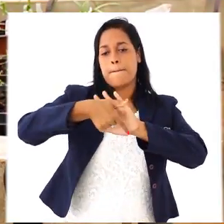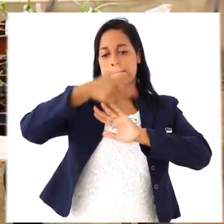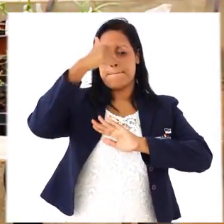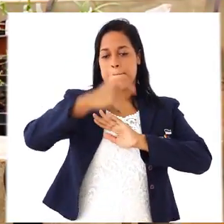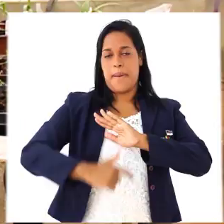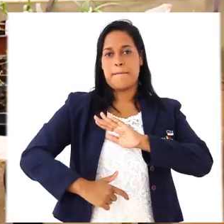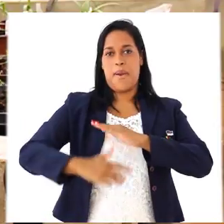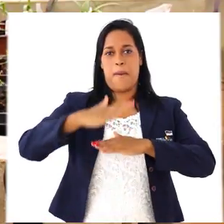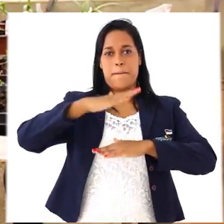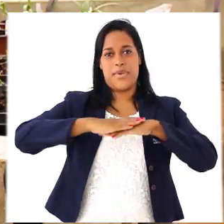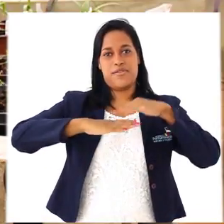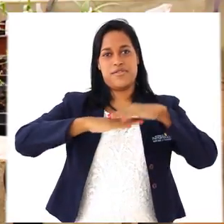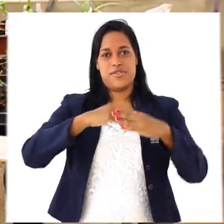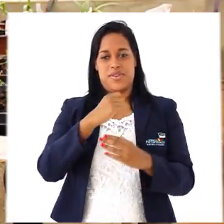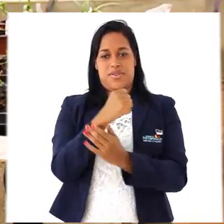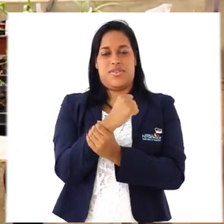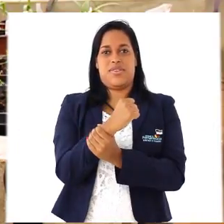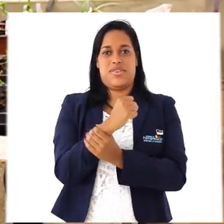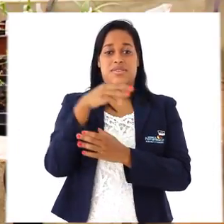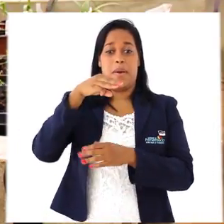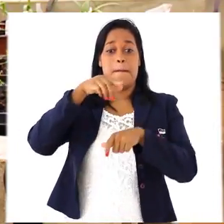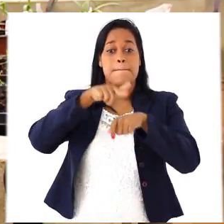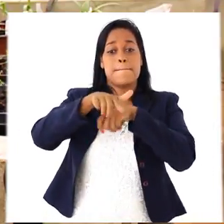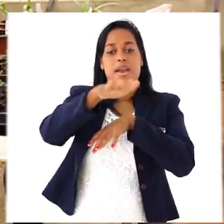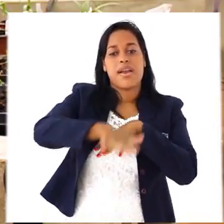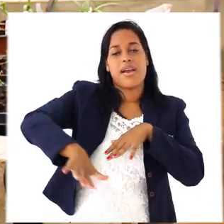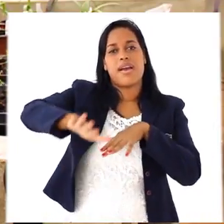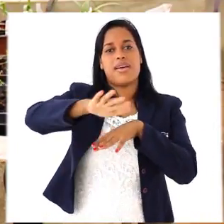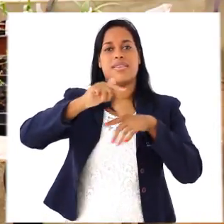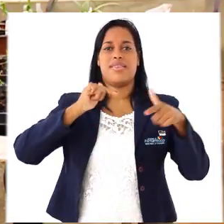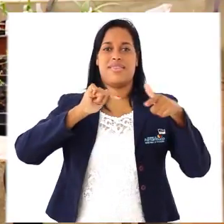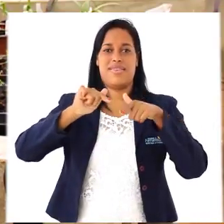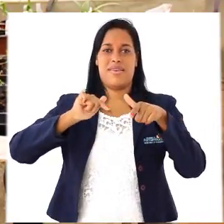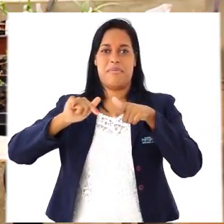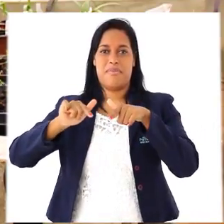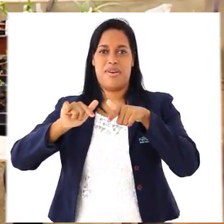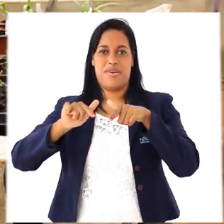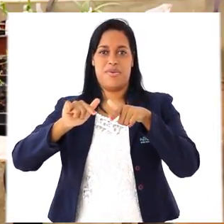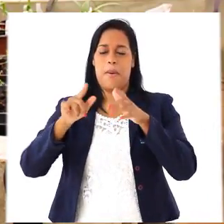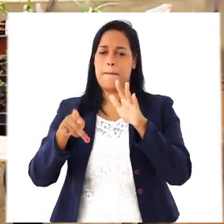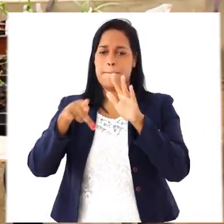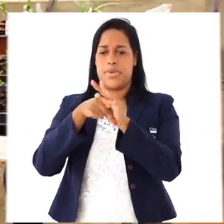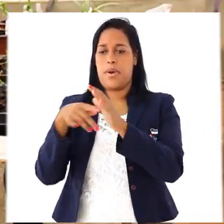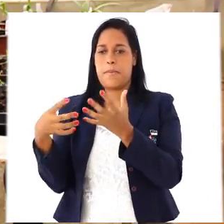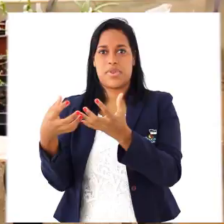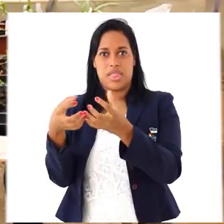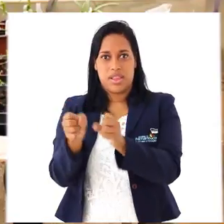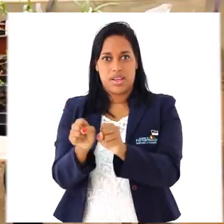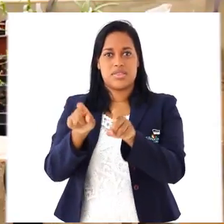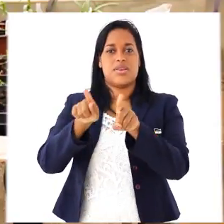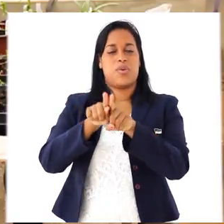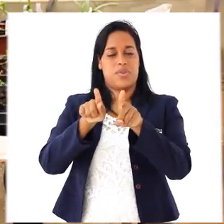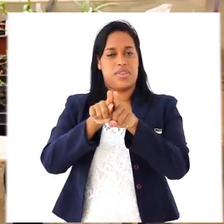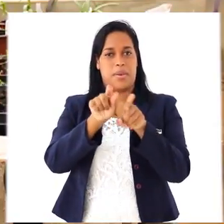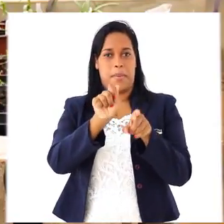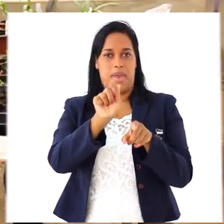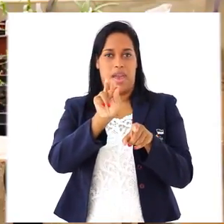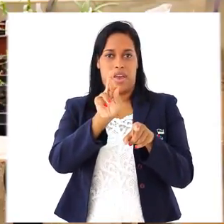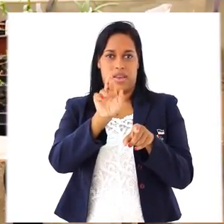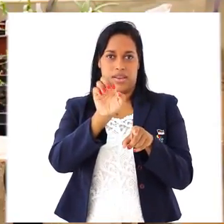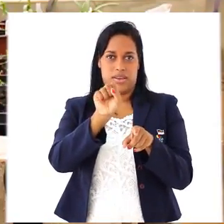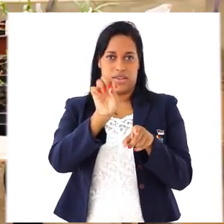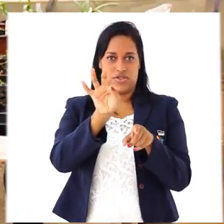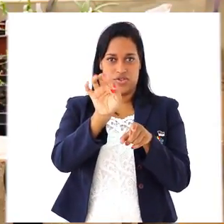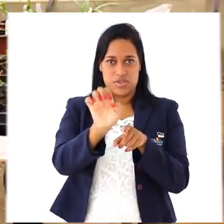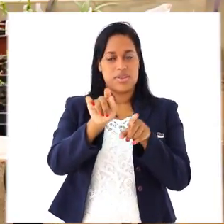técnico de segurança. Além que o mercado de trabalho, principalmente para a região do sertão e a região do agreste, hoje em dia tem desenvolvido cada